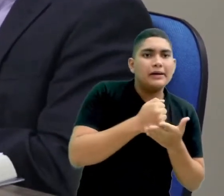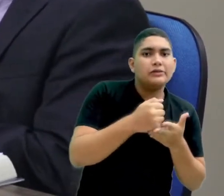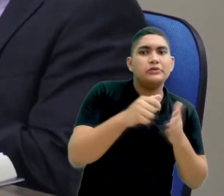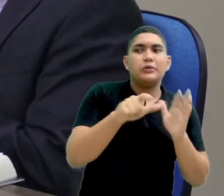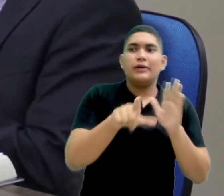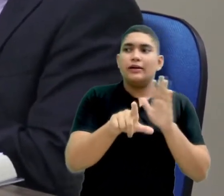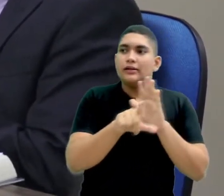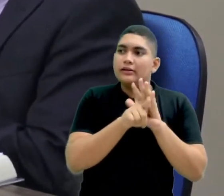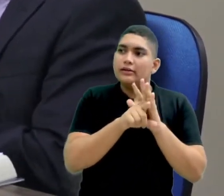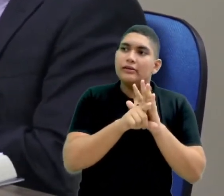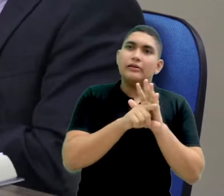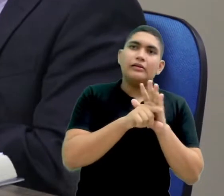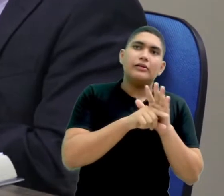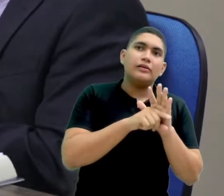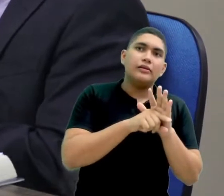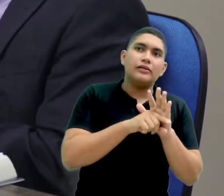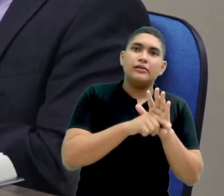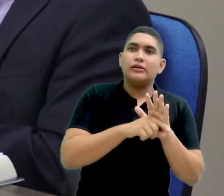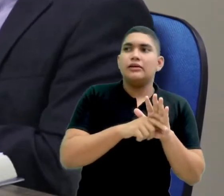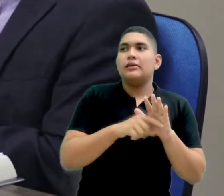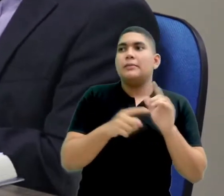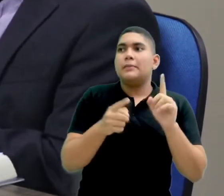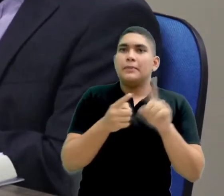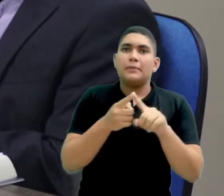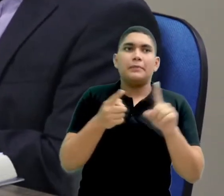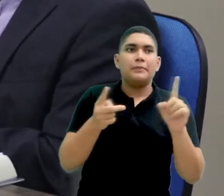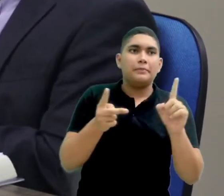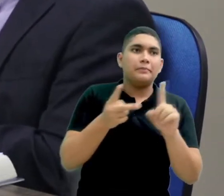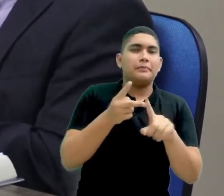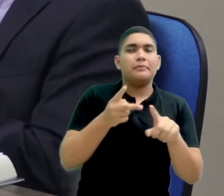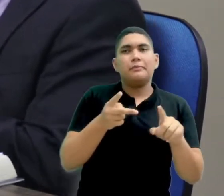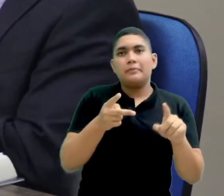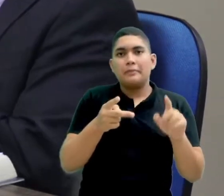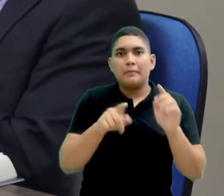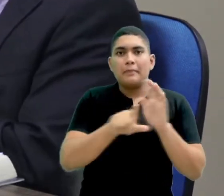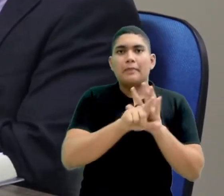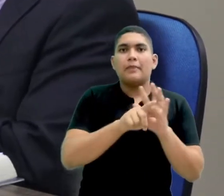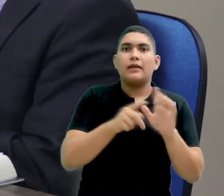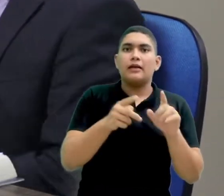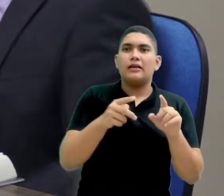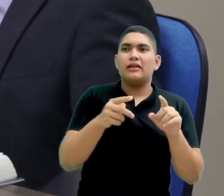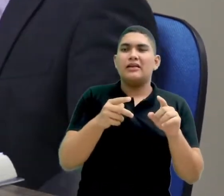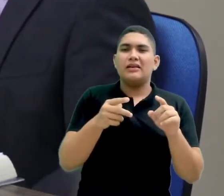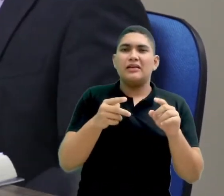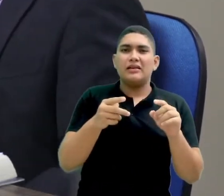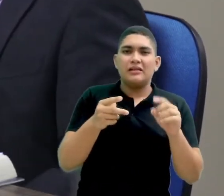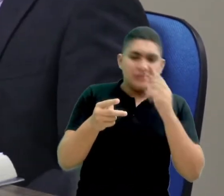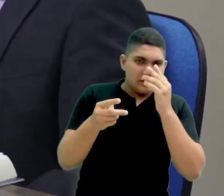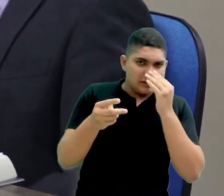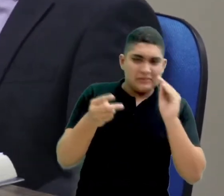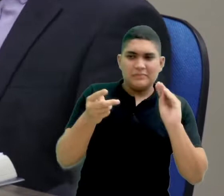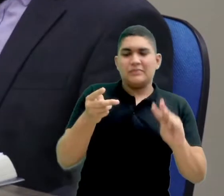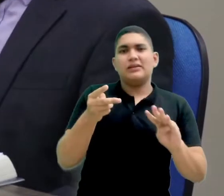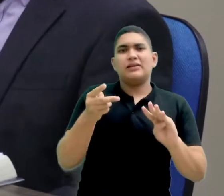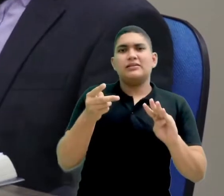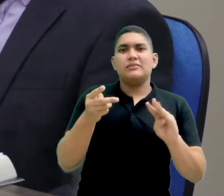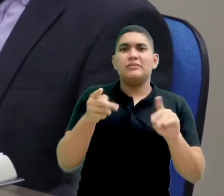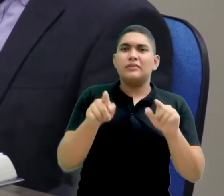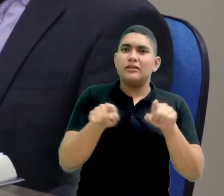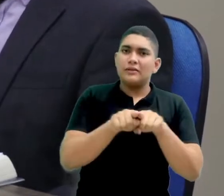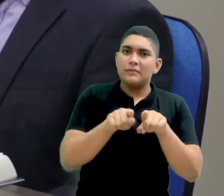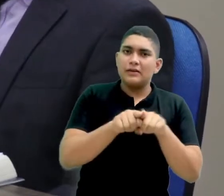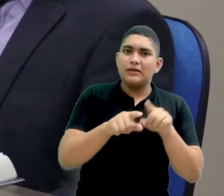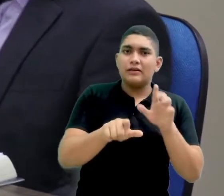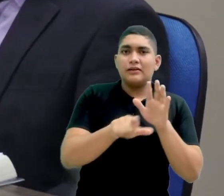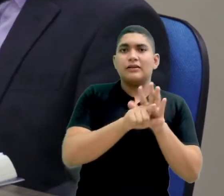lei civil, e eles negam também a lei moral. E precisamos entender